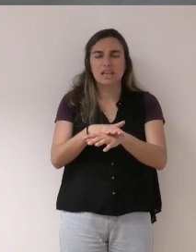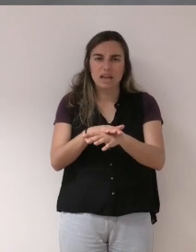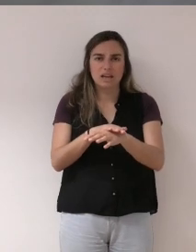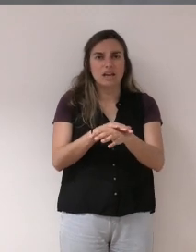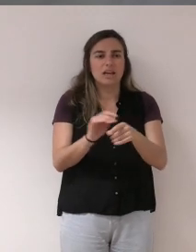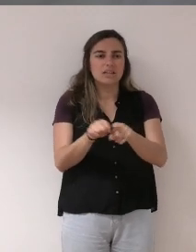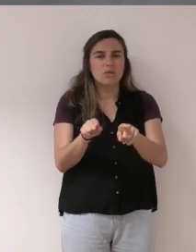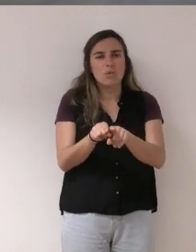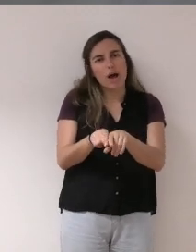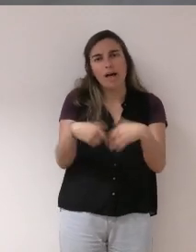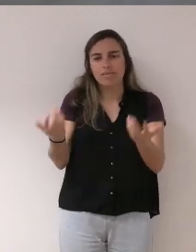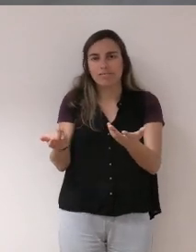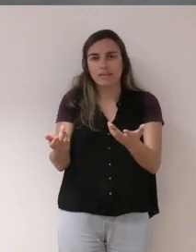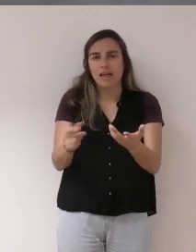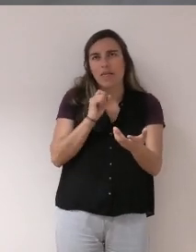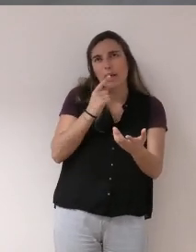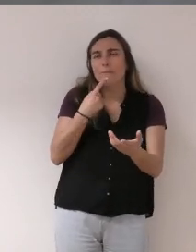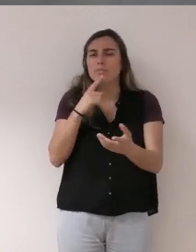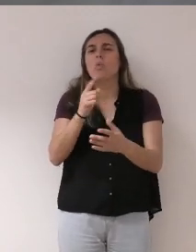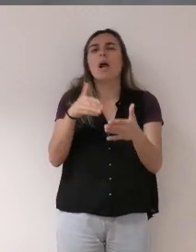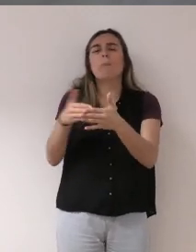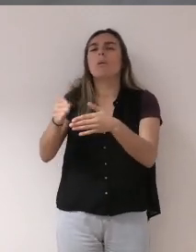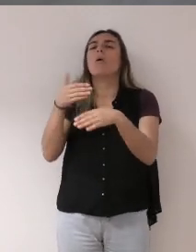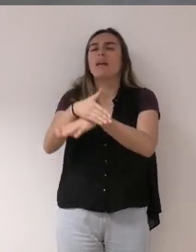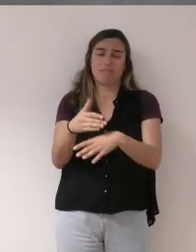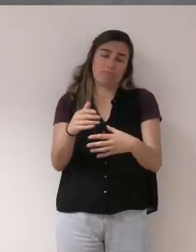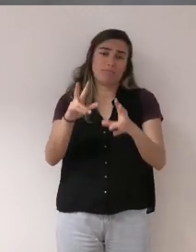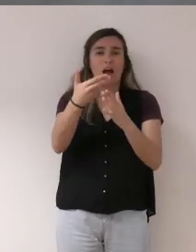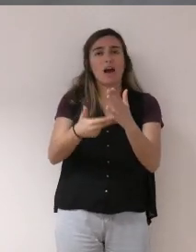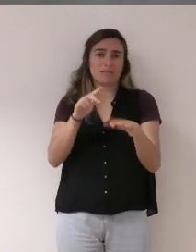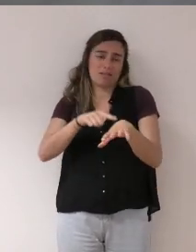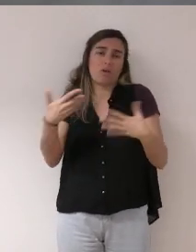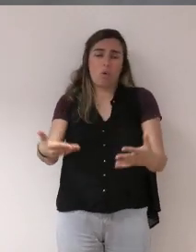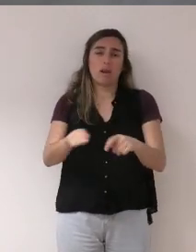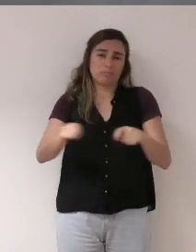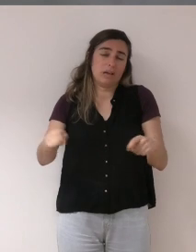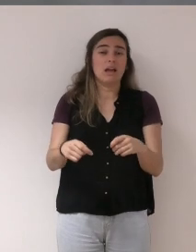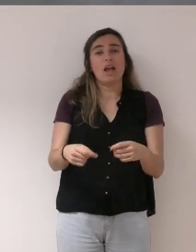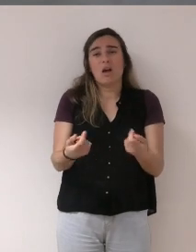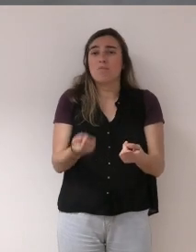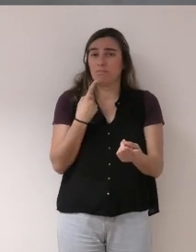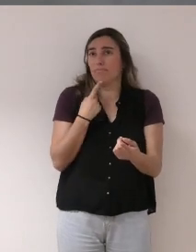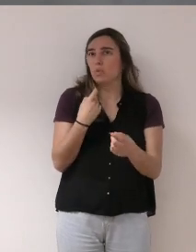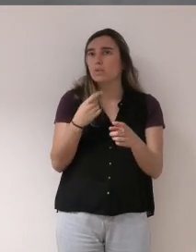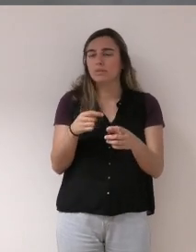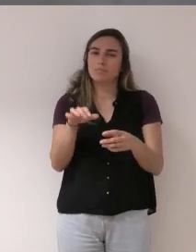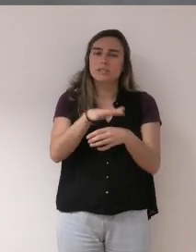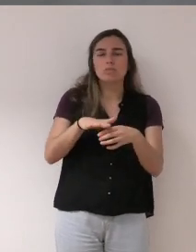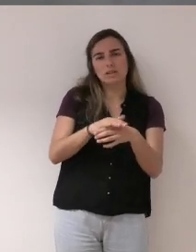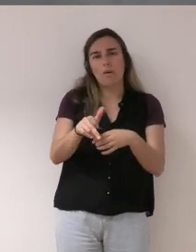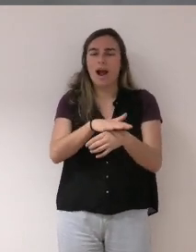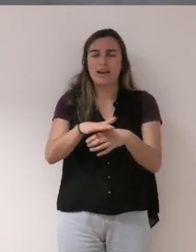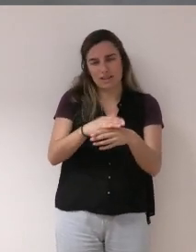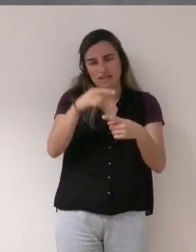um recorte assim tão nítido na arte contemporânea, não é? Que é uma questão realmente difícil. E quando eu voltei a ler